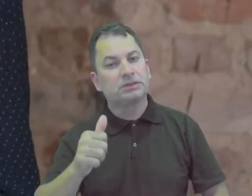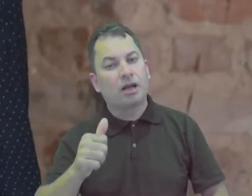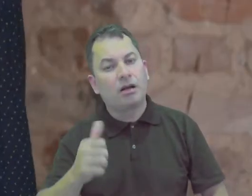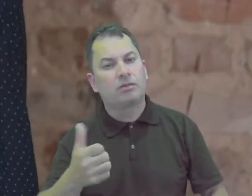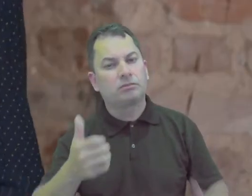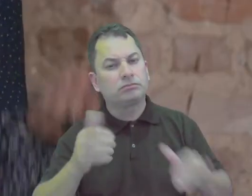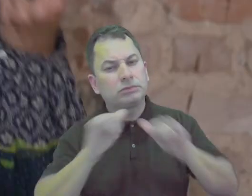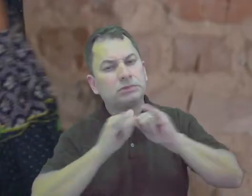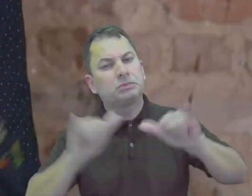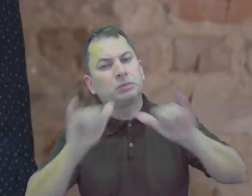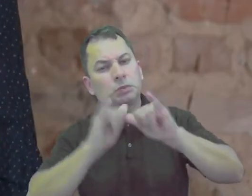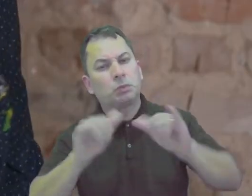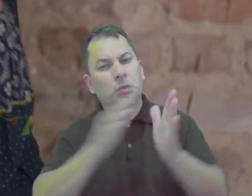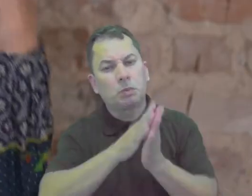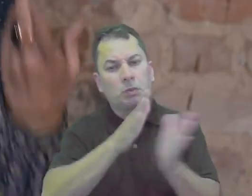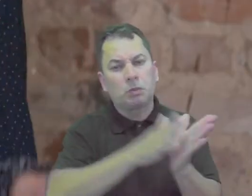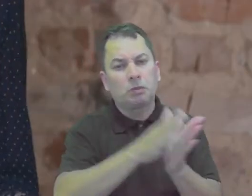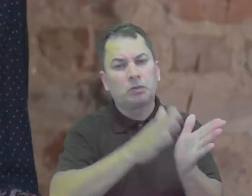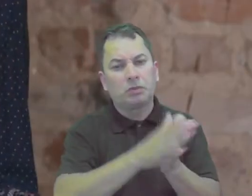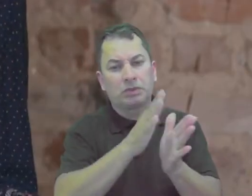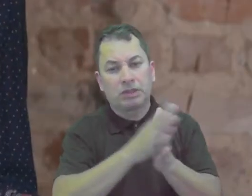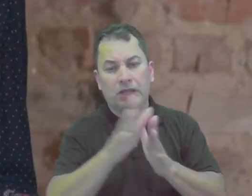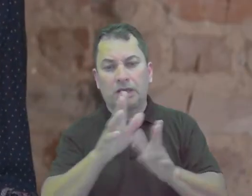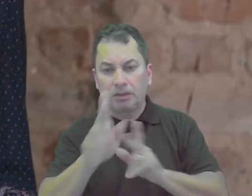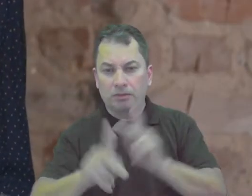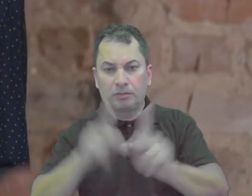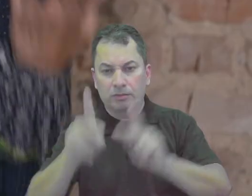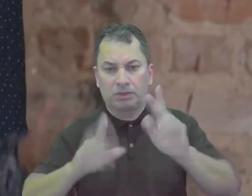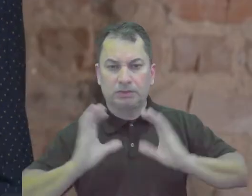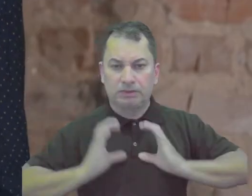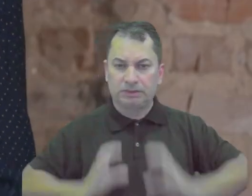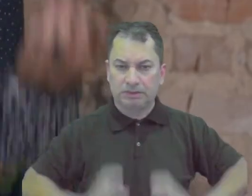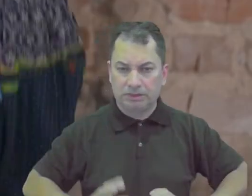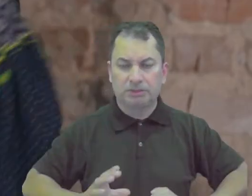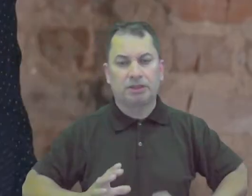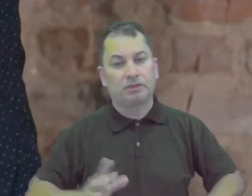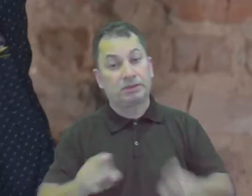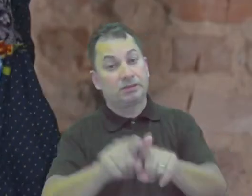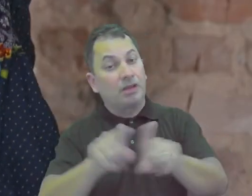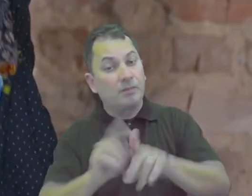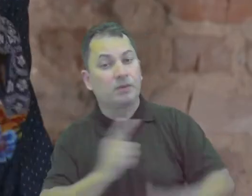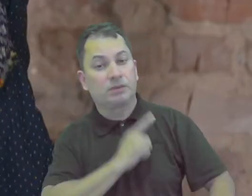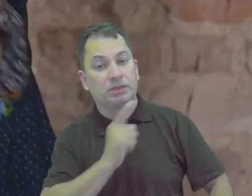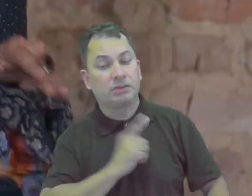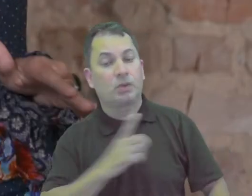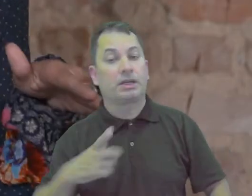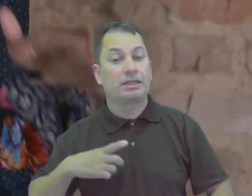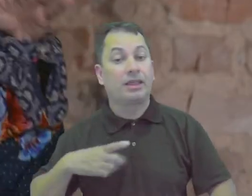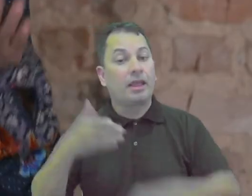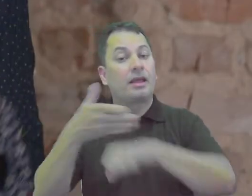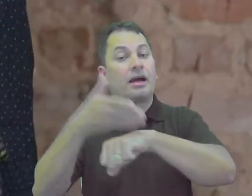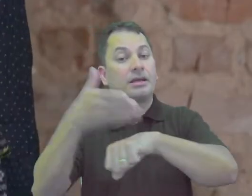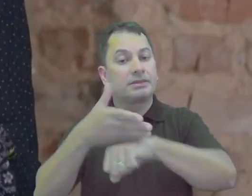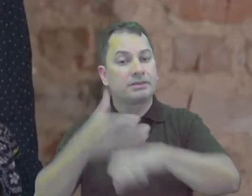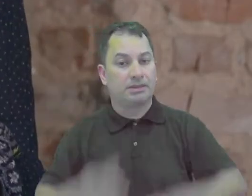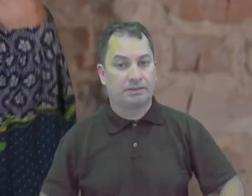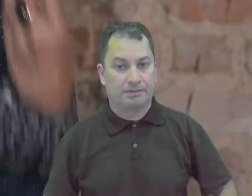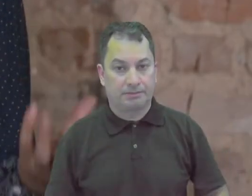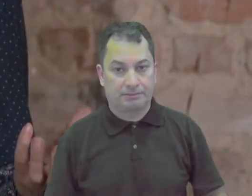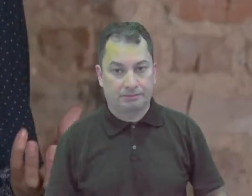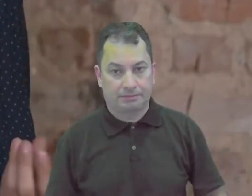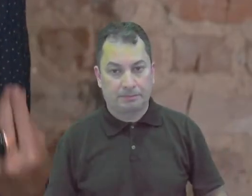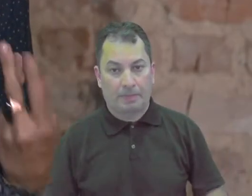essas informações para a população e para os gestores, né? Mas, na verdade, em geral, a gente não vai ter essa